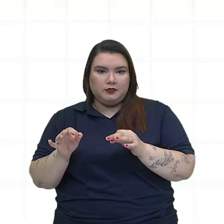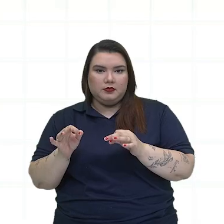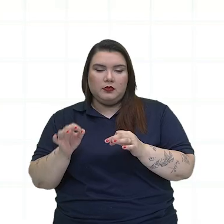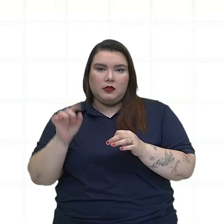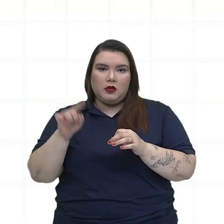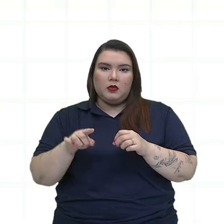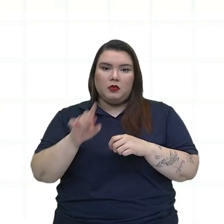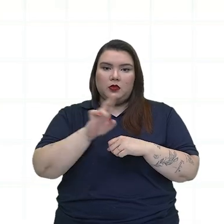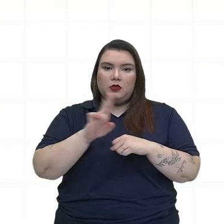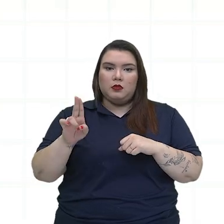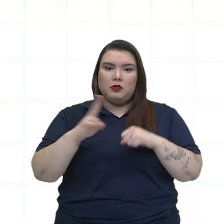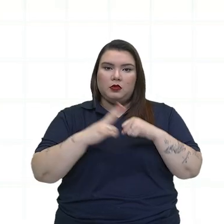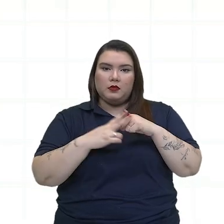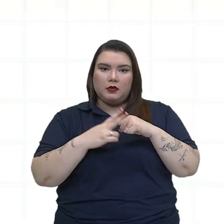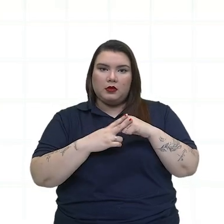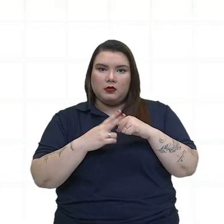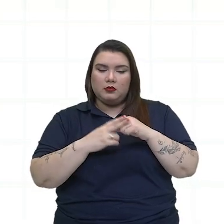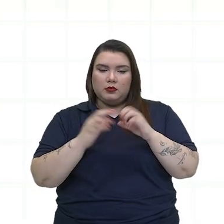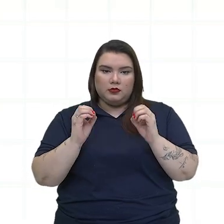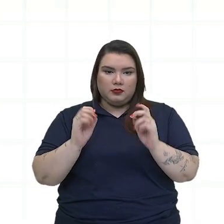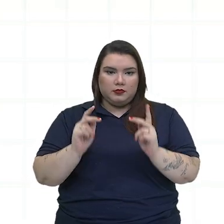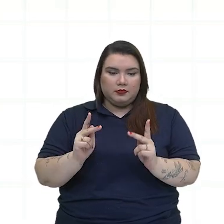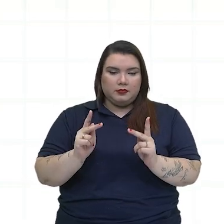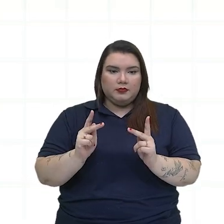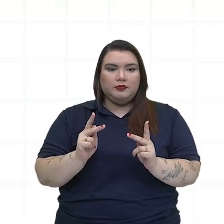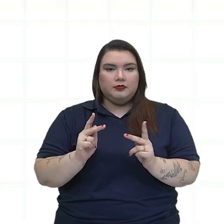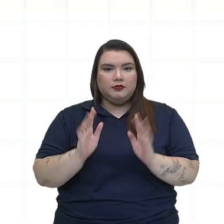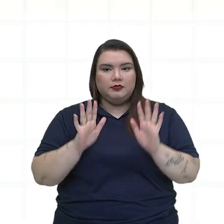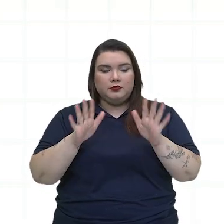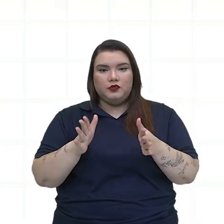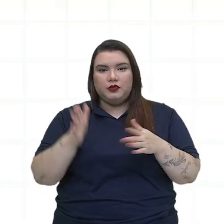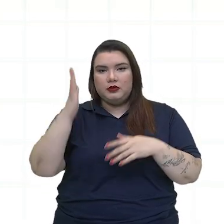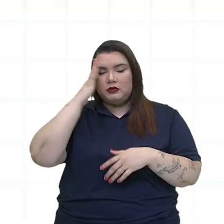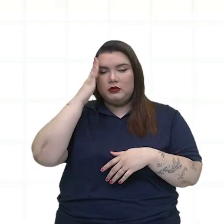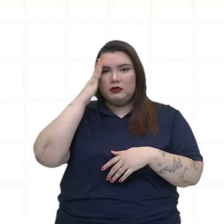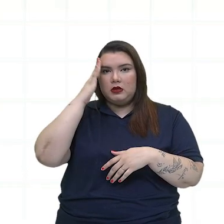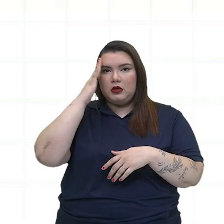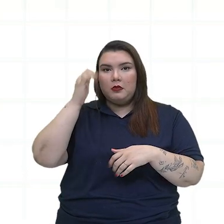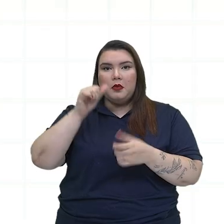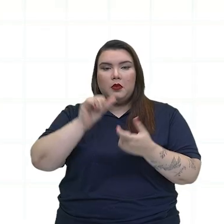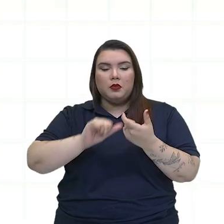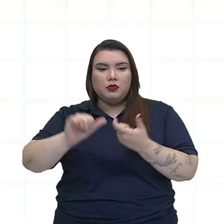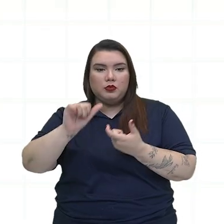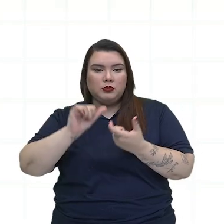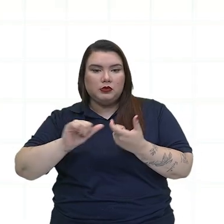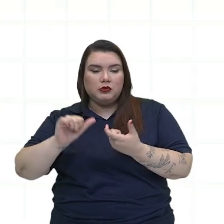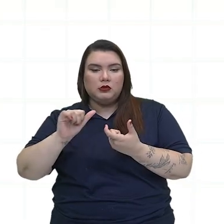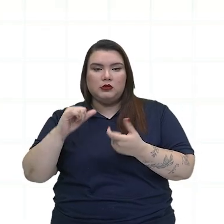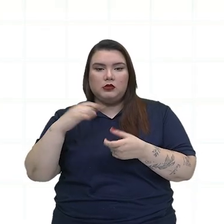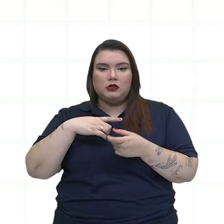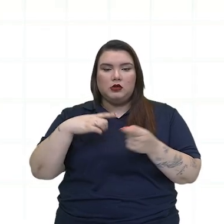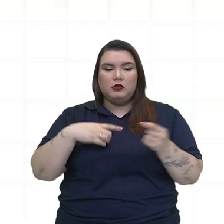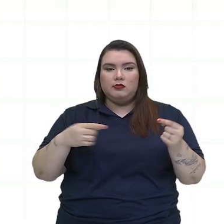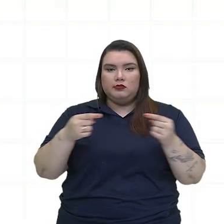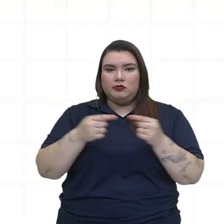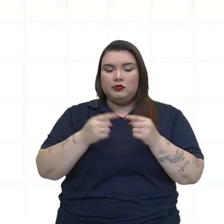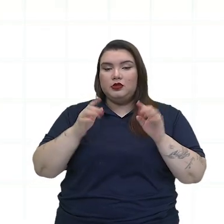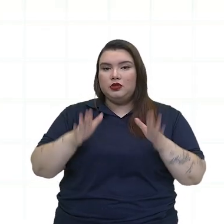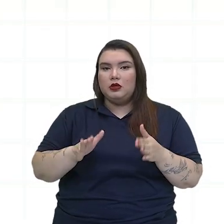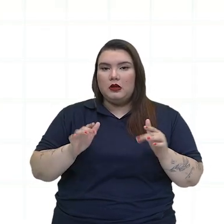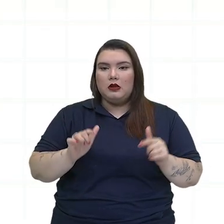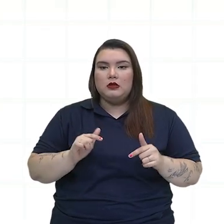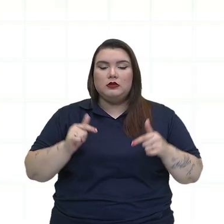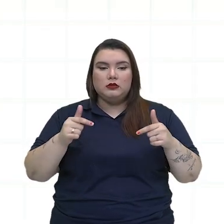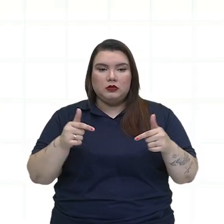o nome do verbo, correr. She runs, eu já estou conjugando, já tem alguém praticando essa